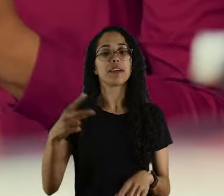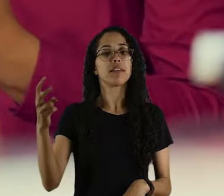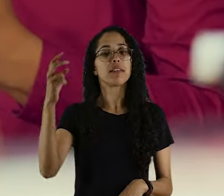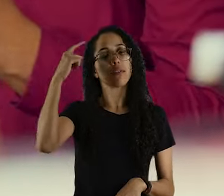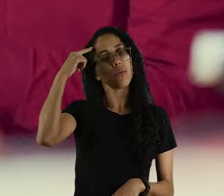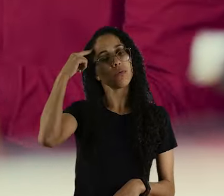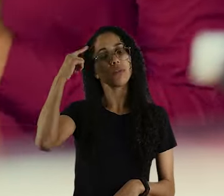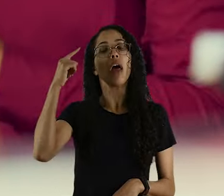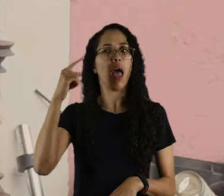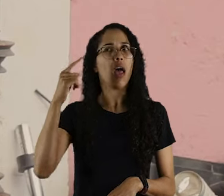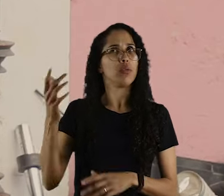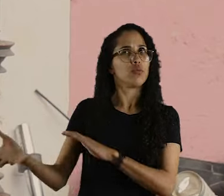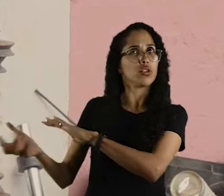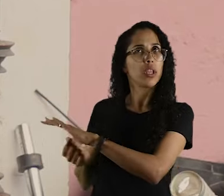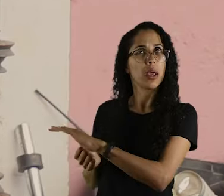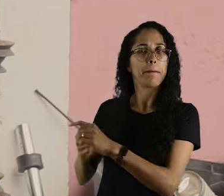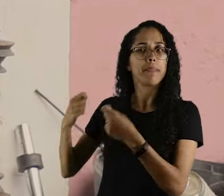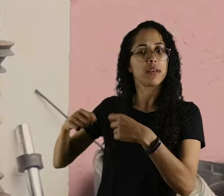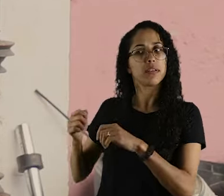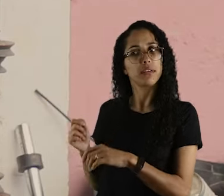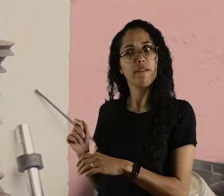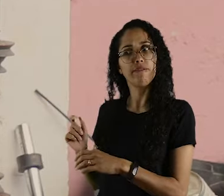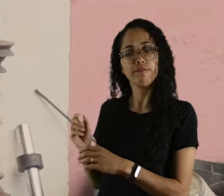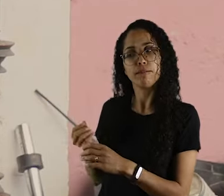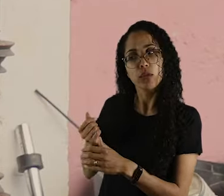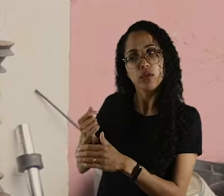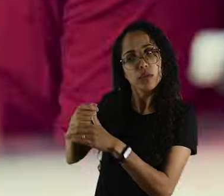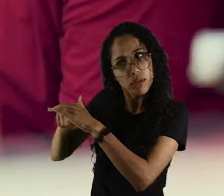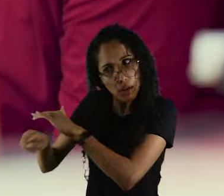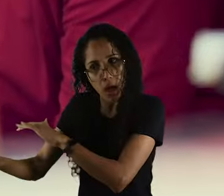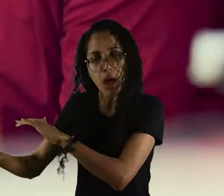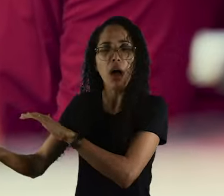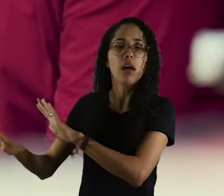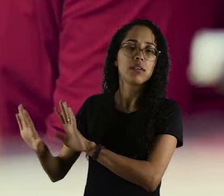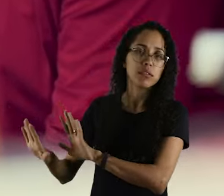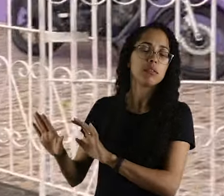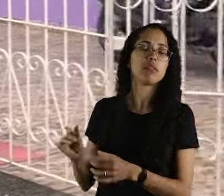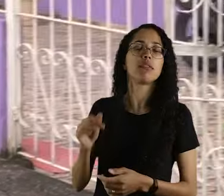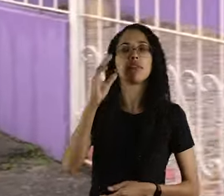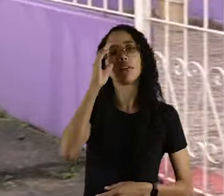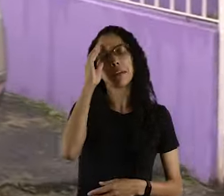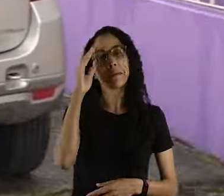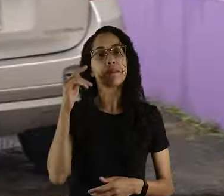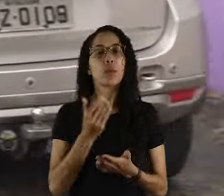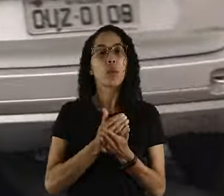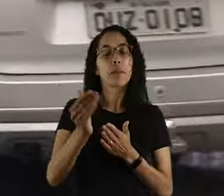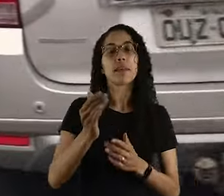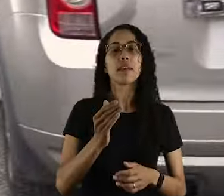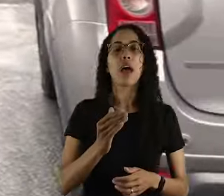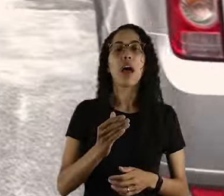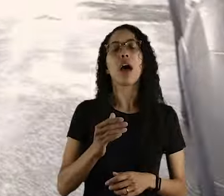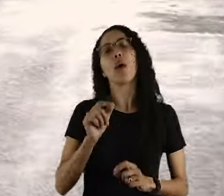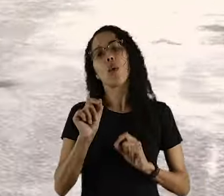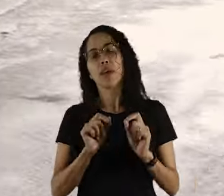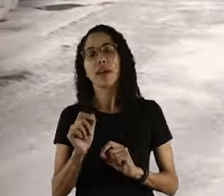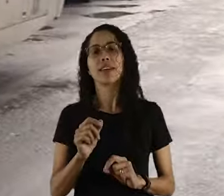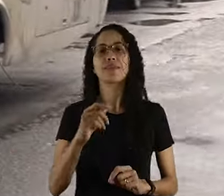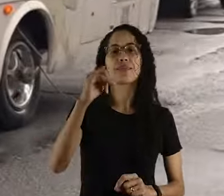consciência de que, poxa, tirei, mas tem que repor, porque vai que no outro mês acontece a mesma coisa. Inicialmente, eu comecei com Tesouro Direto,